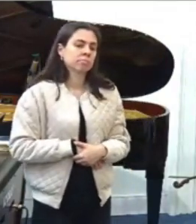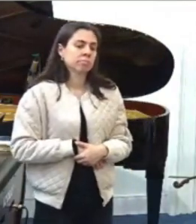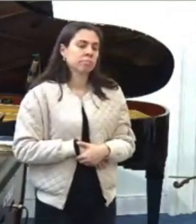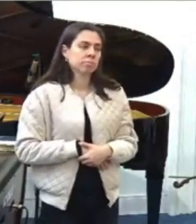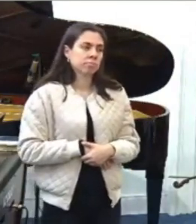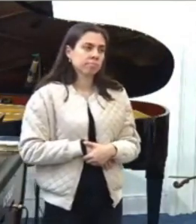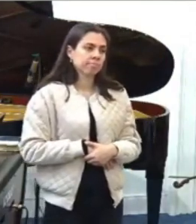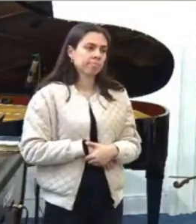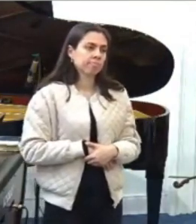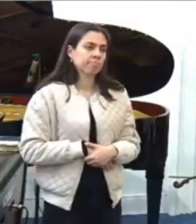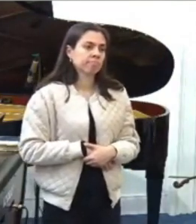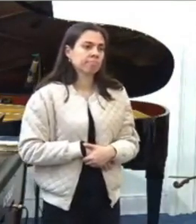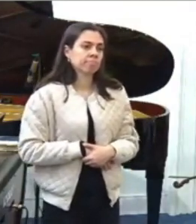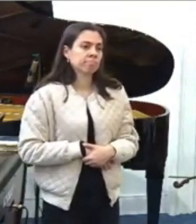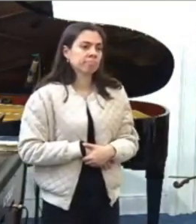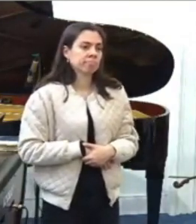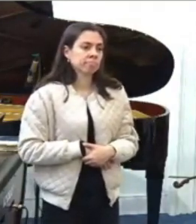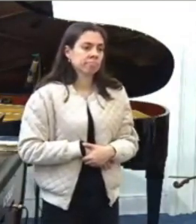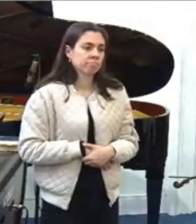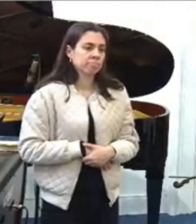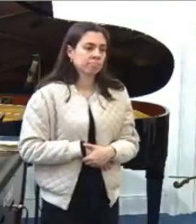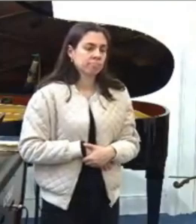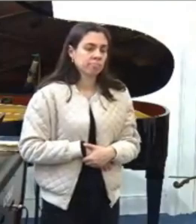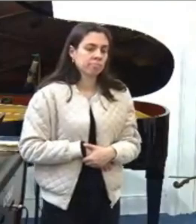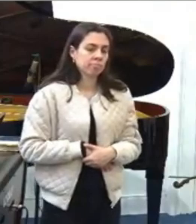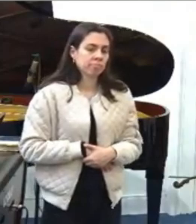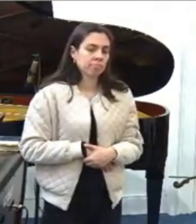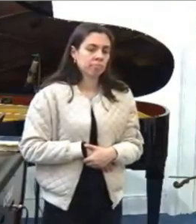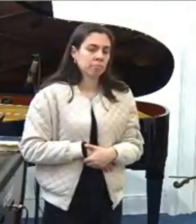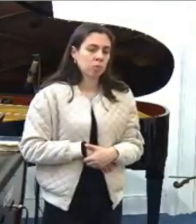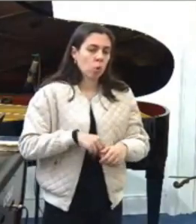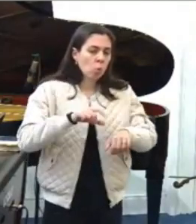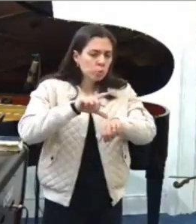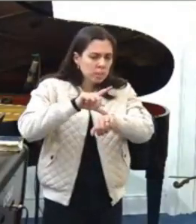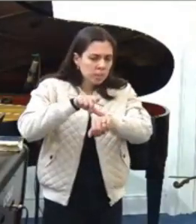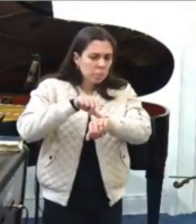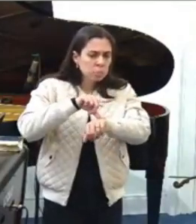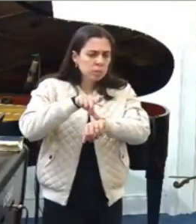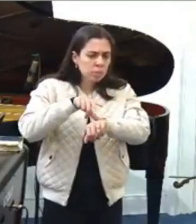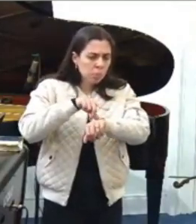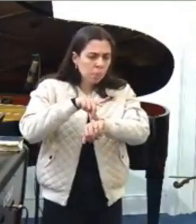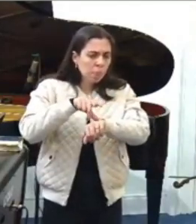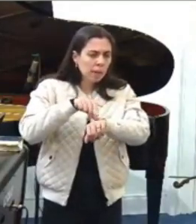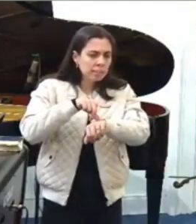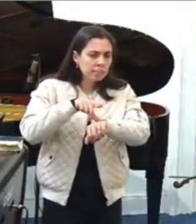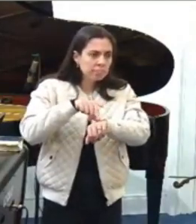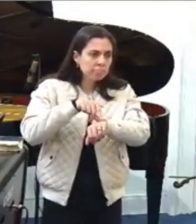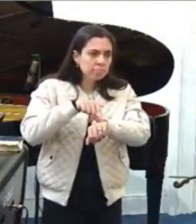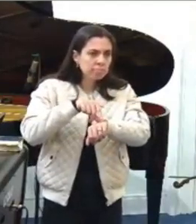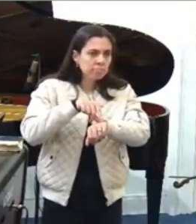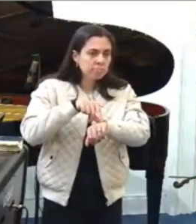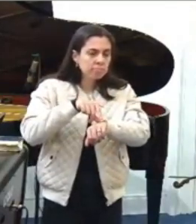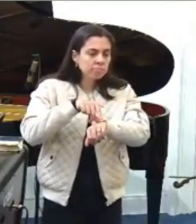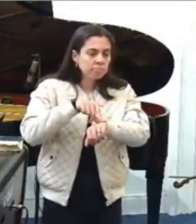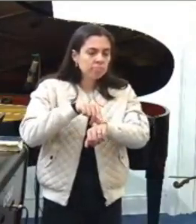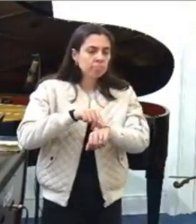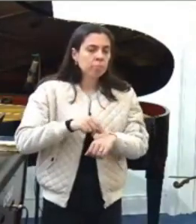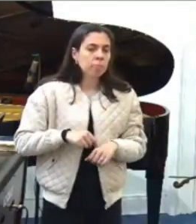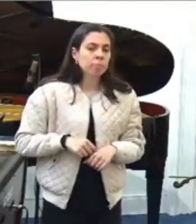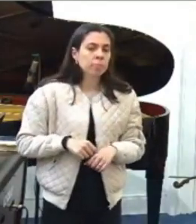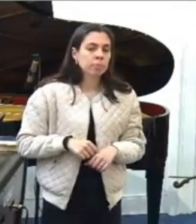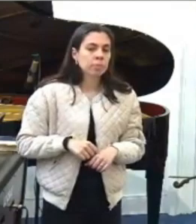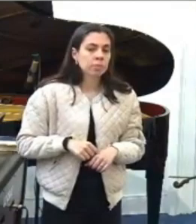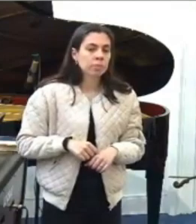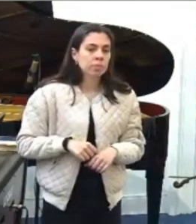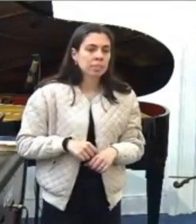tentará causar males à igreja de Cristo. Por isso, em primeiro lugar, estejamos conscientes de que existe